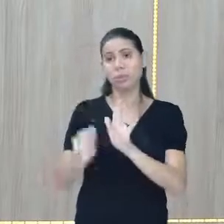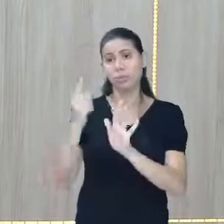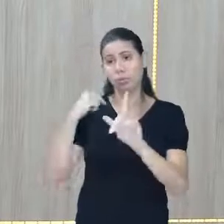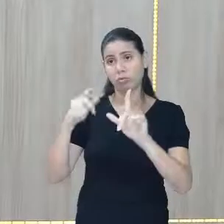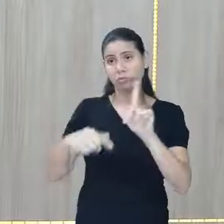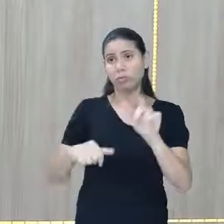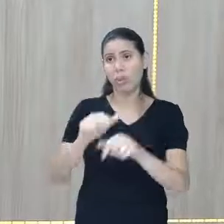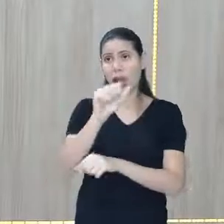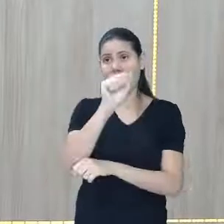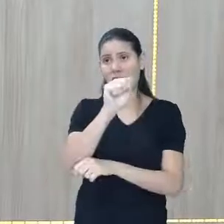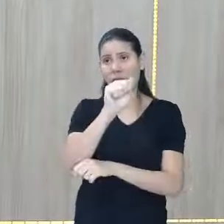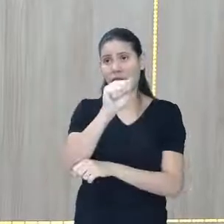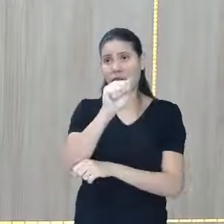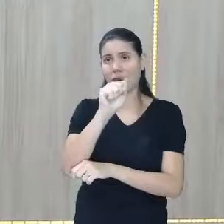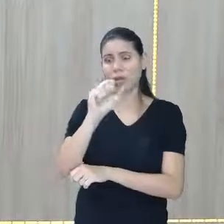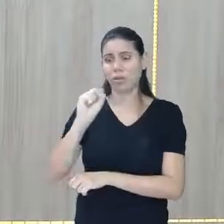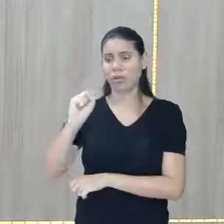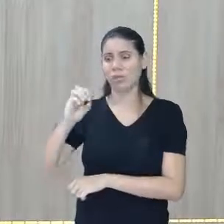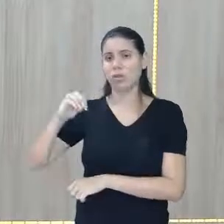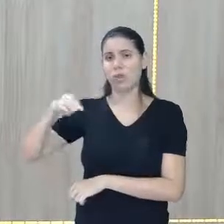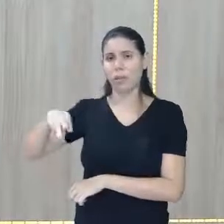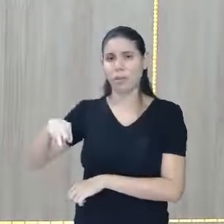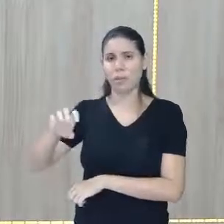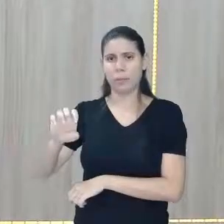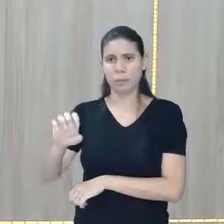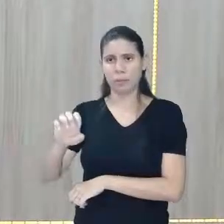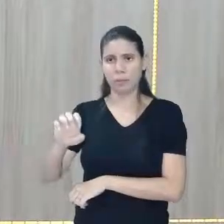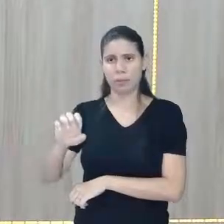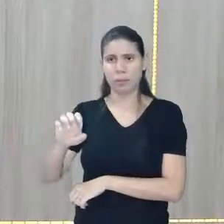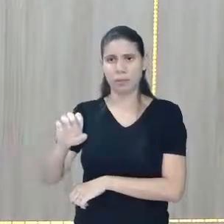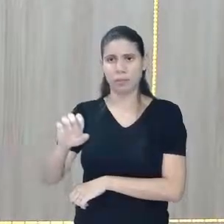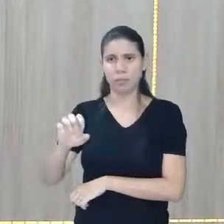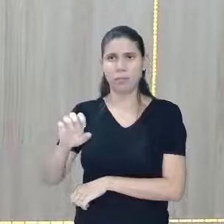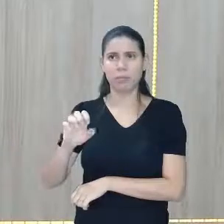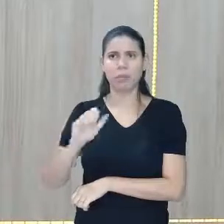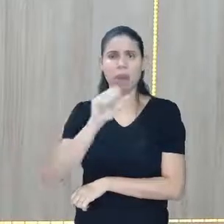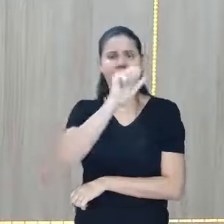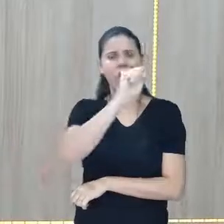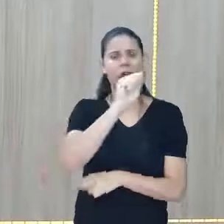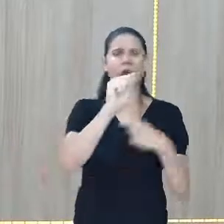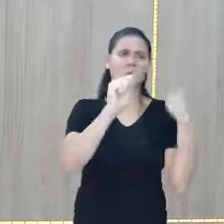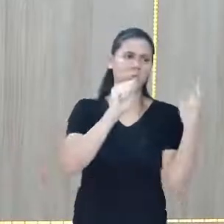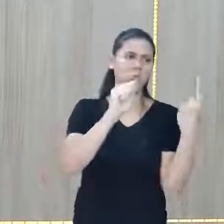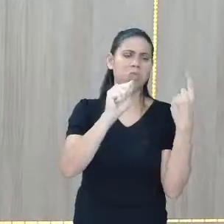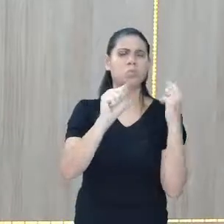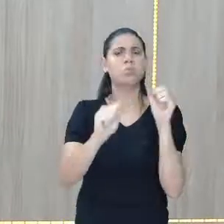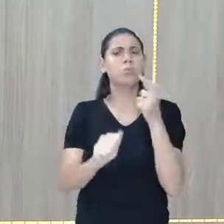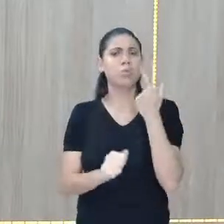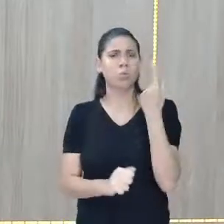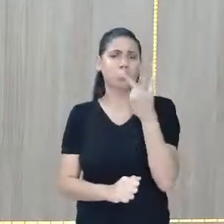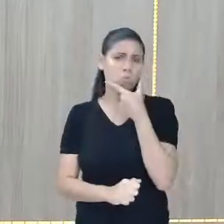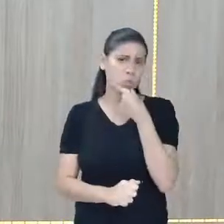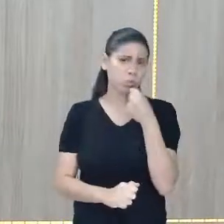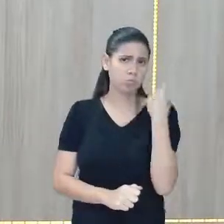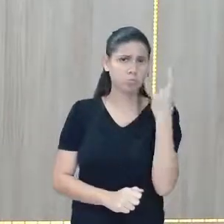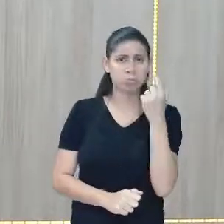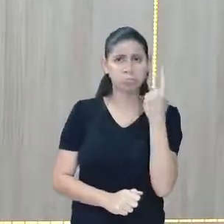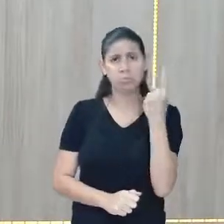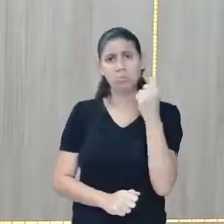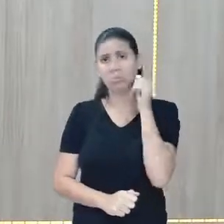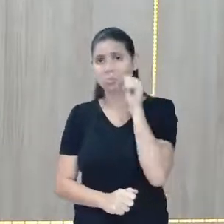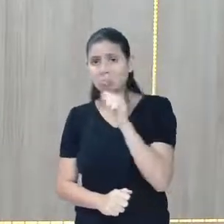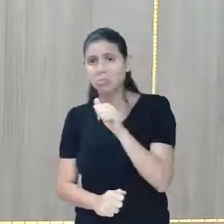aqui e o some. Esse A significa um ou uma e o some, vamos ver aqui o significado deles. Ó. O some significa